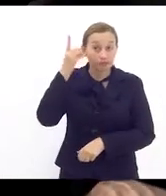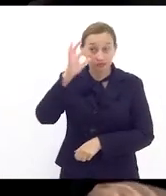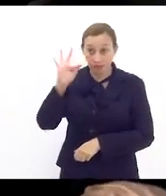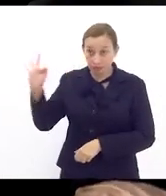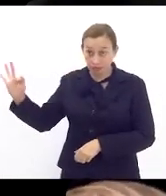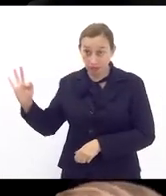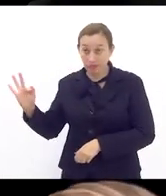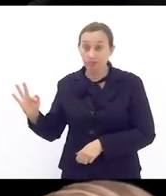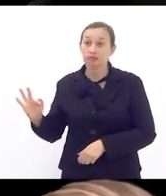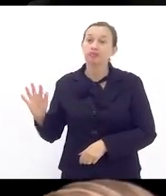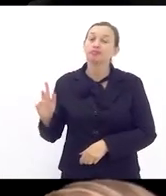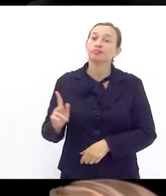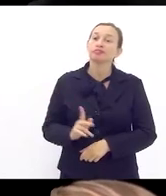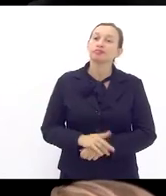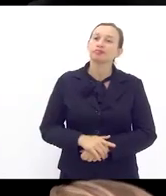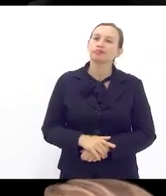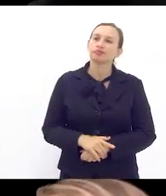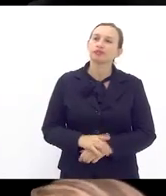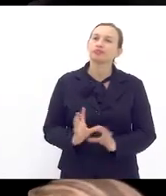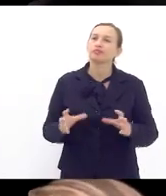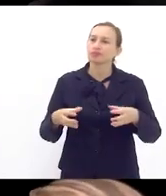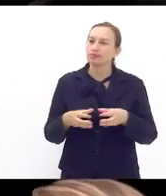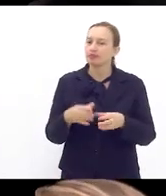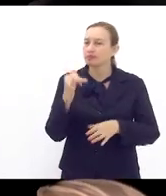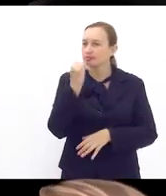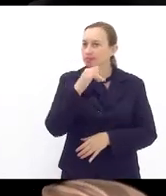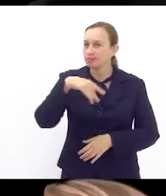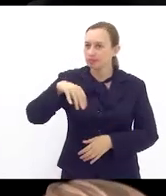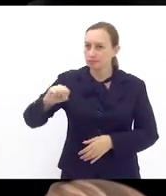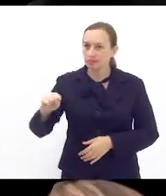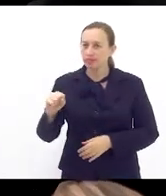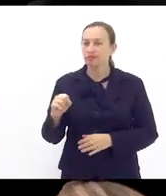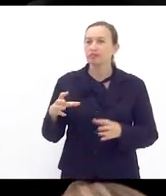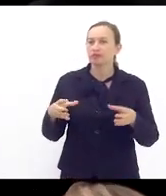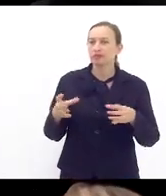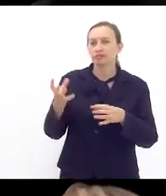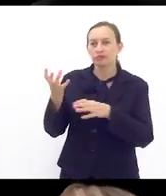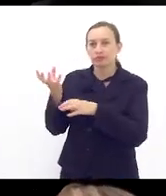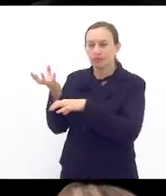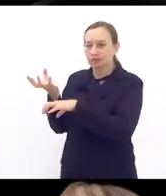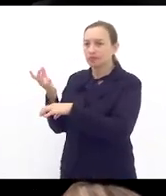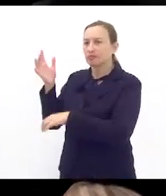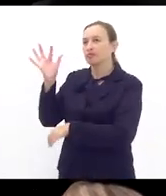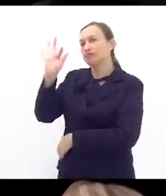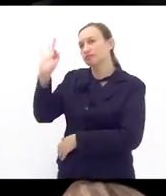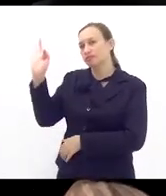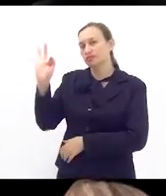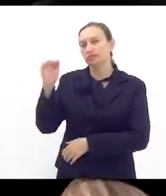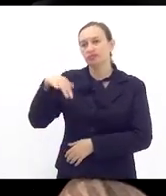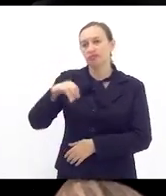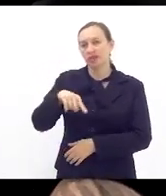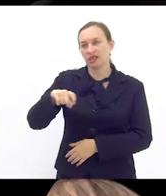membro efetivo da comissão de Minas e energia da câmara federal Max Lemos